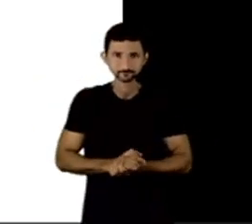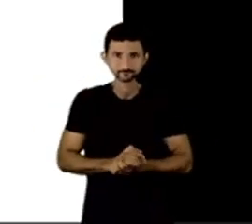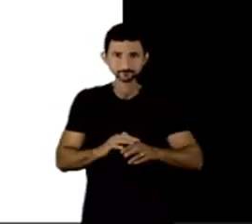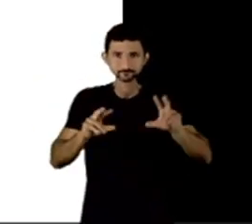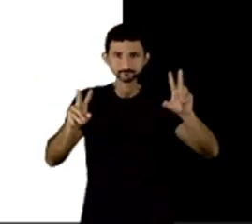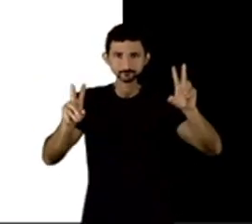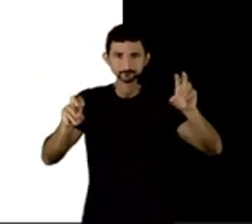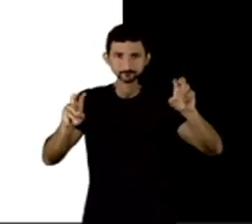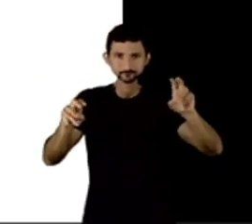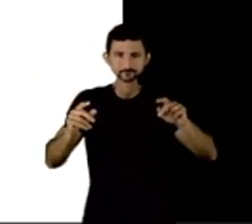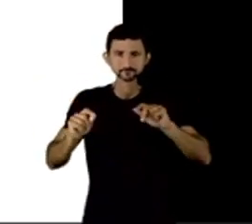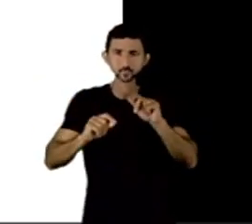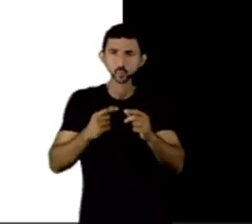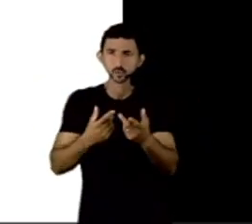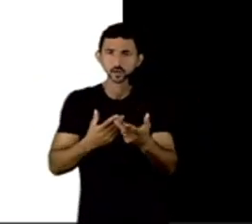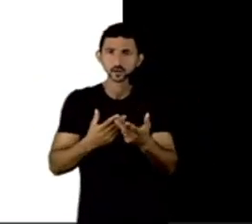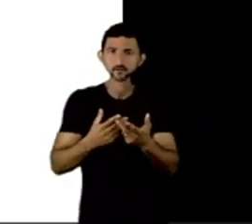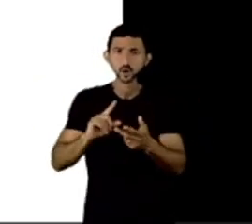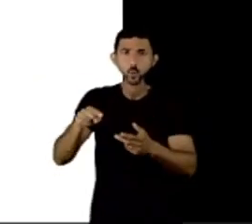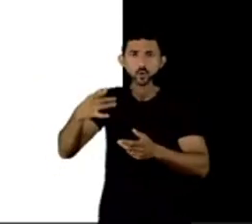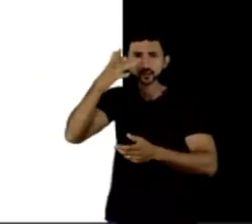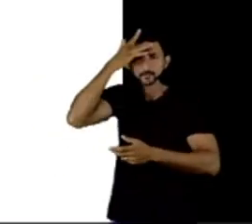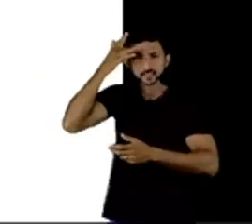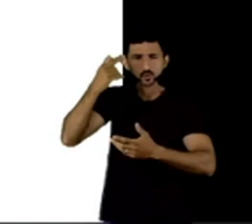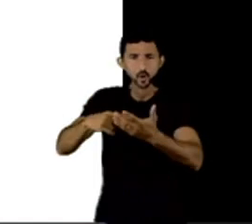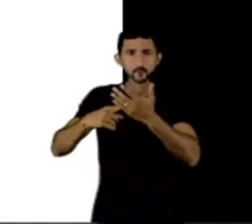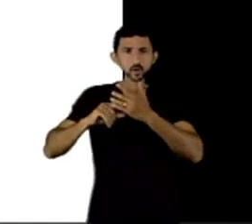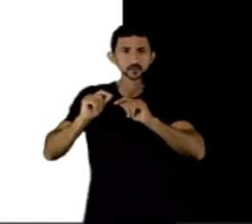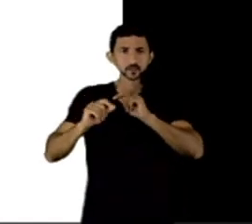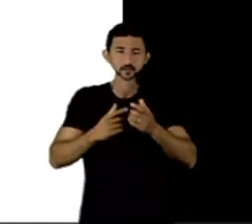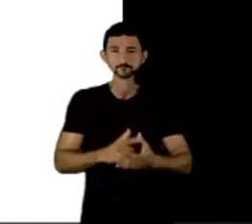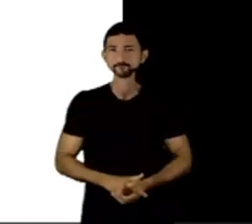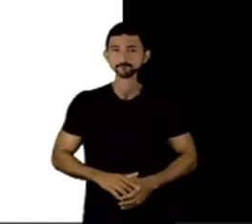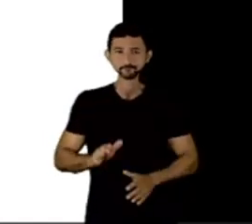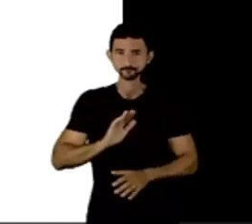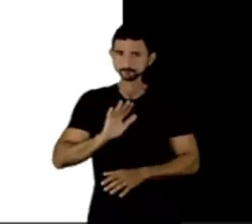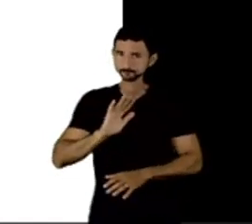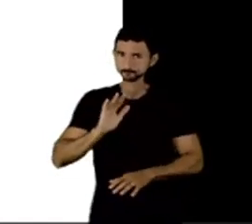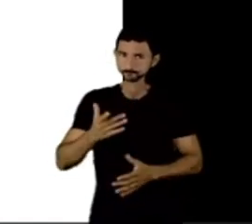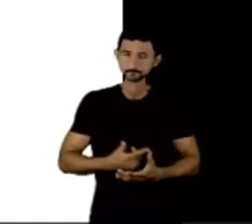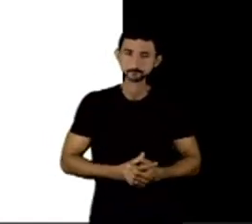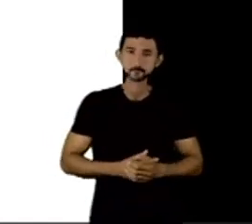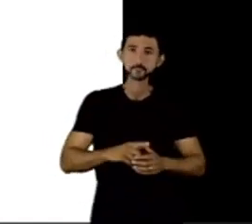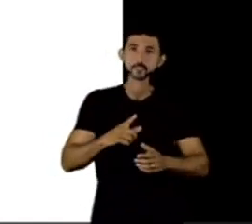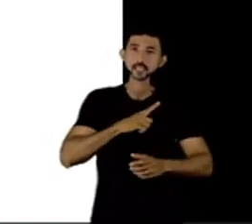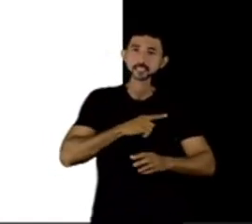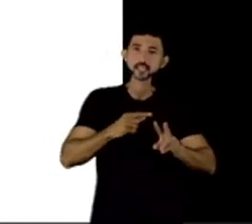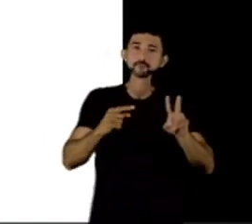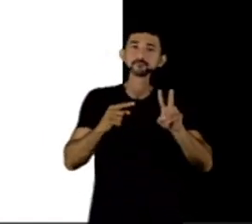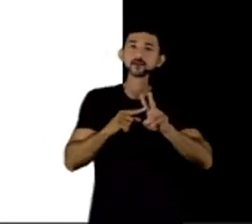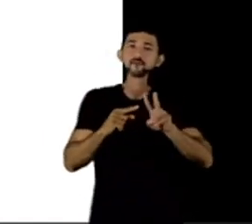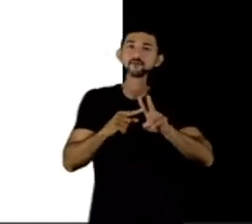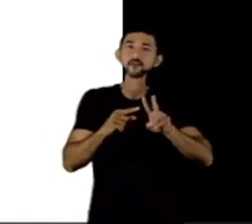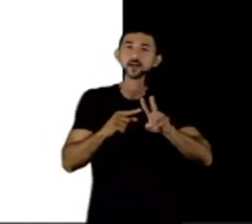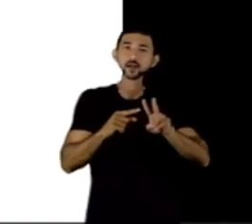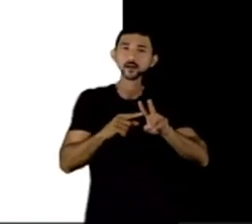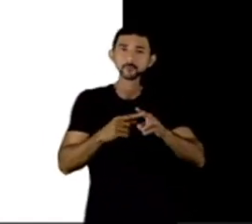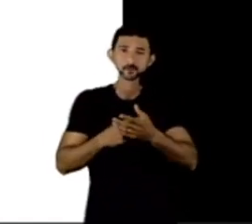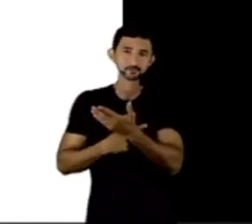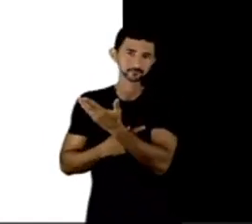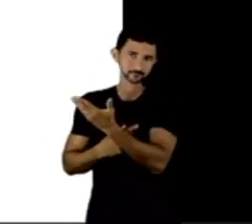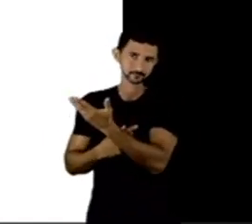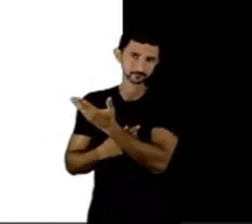para mim que tem a fala e a voz de uma outra pessoa nesse discurso? Não. Eu tenho um verbo aqui que